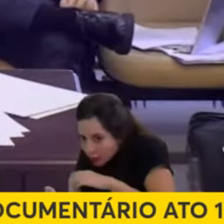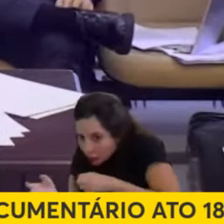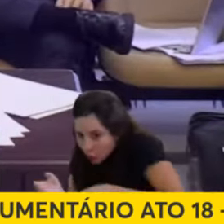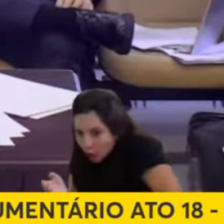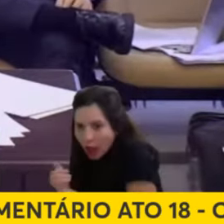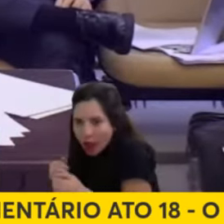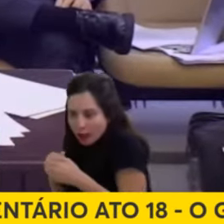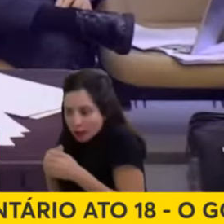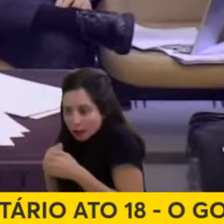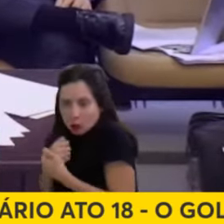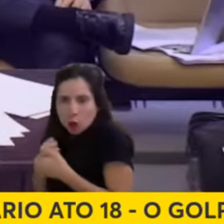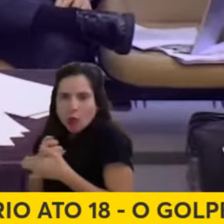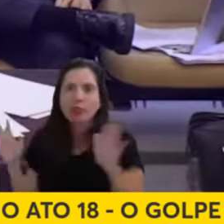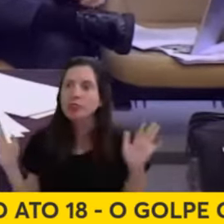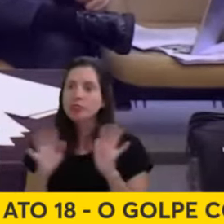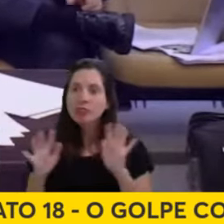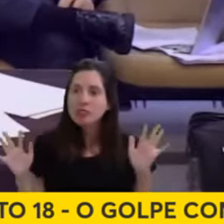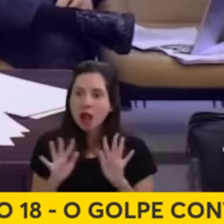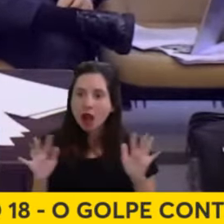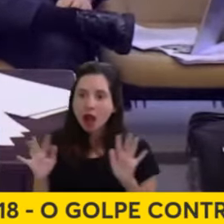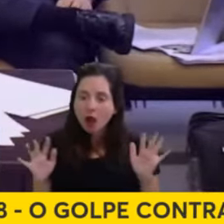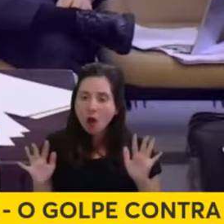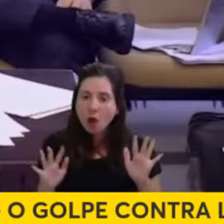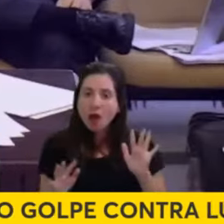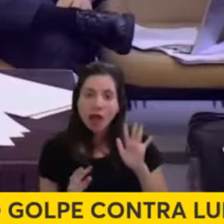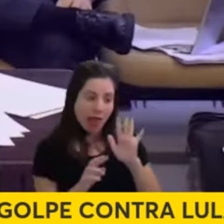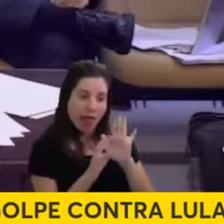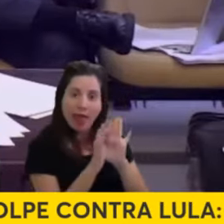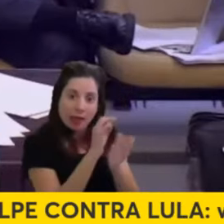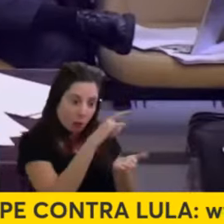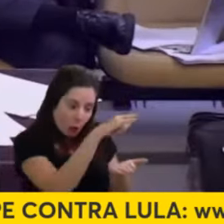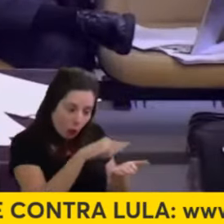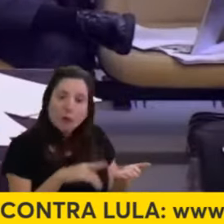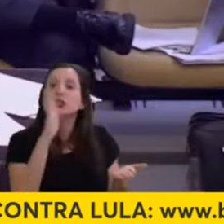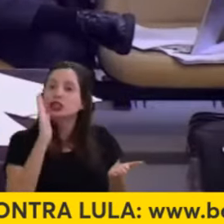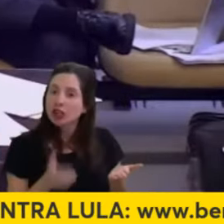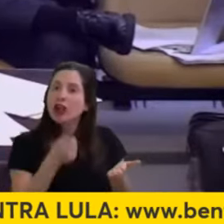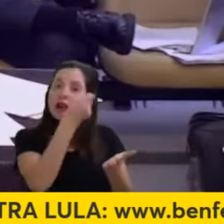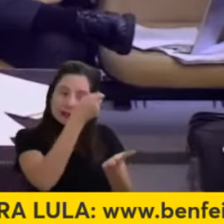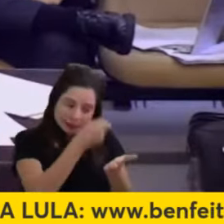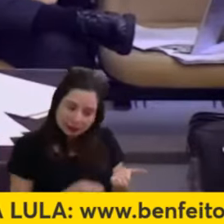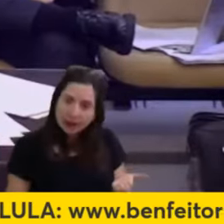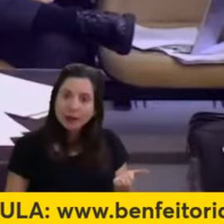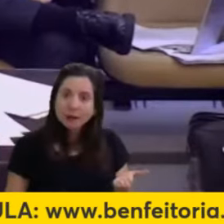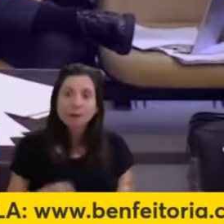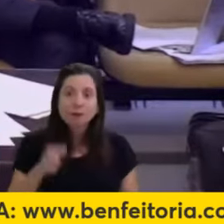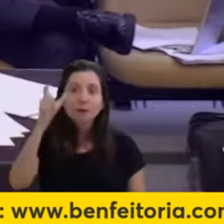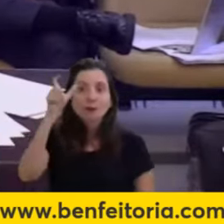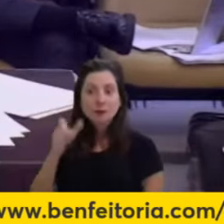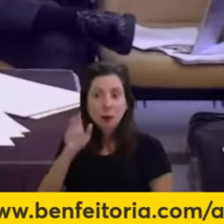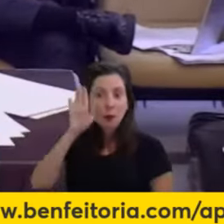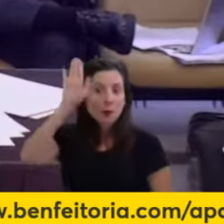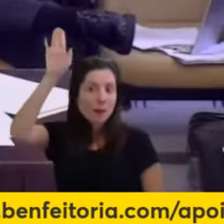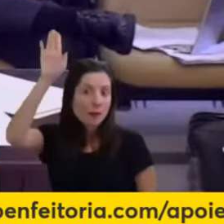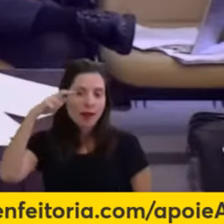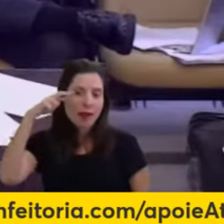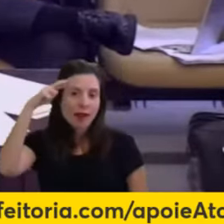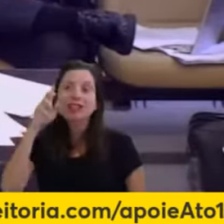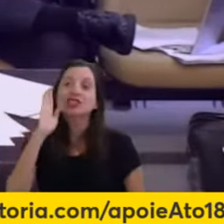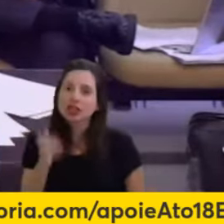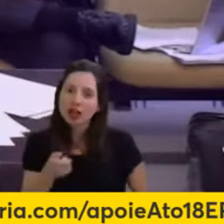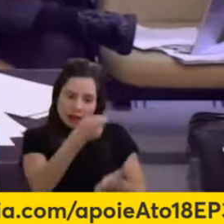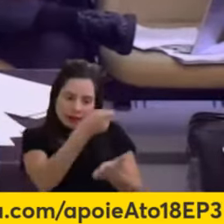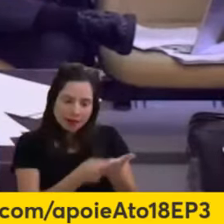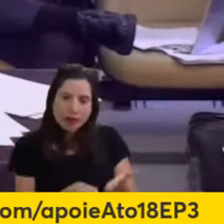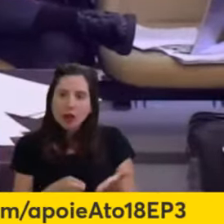provou são relatórios assinados pelo próprio pré-candidato próprio profor Sérgio Mouro assinava os relatórios dava conta do que que servia para onde que